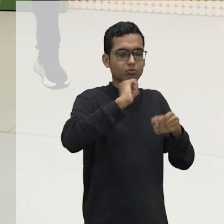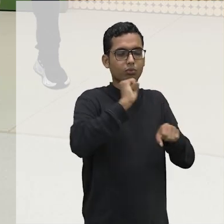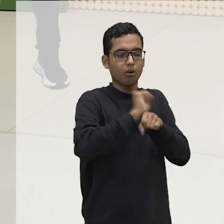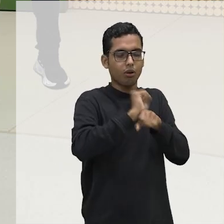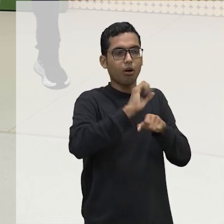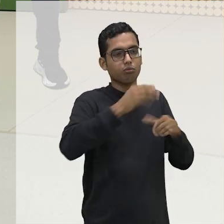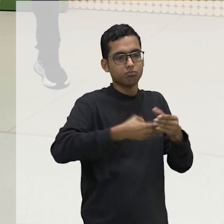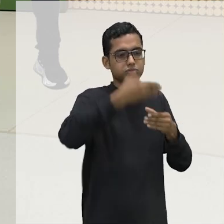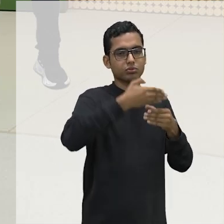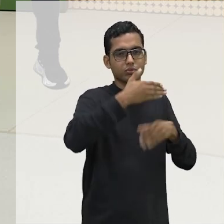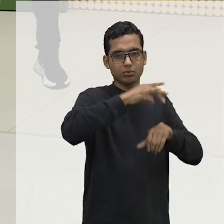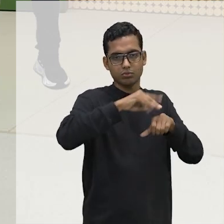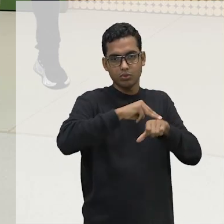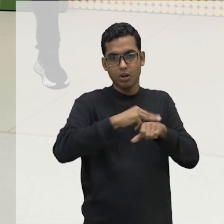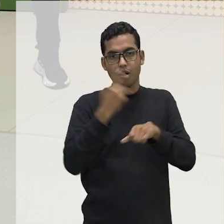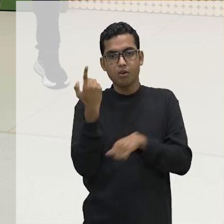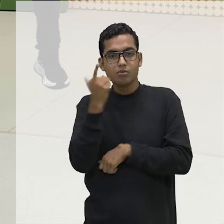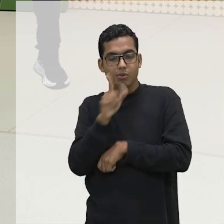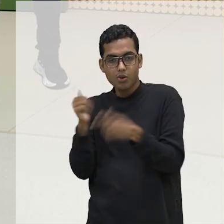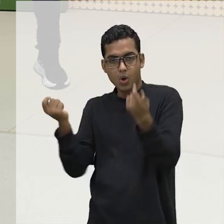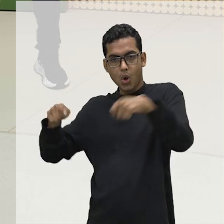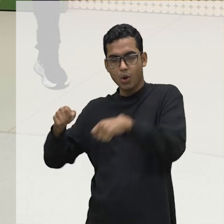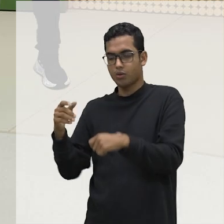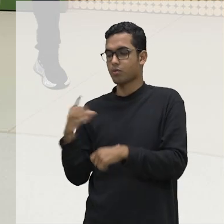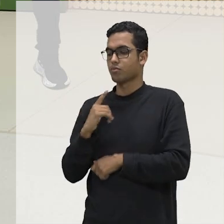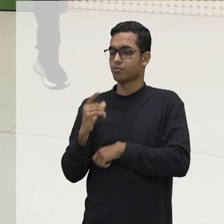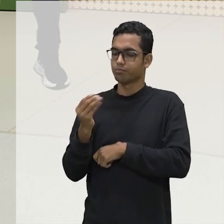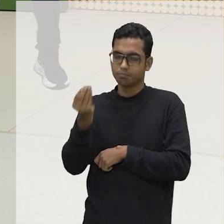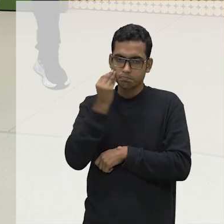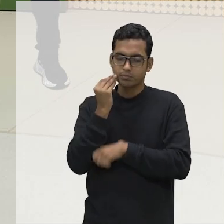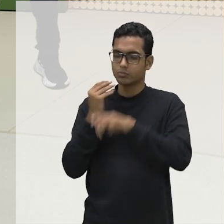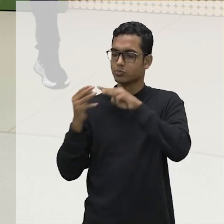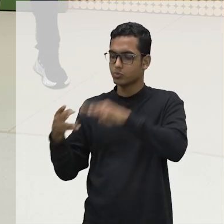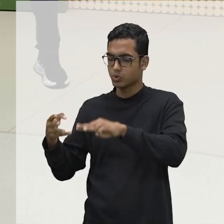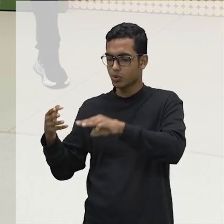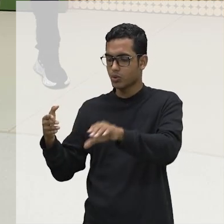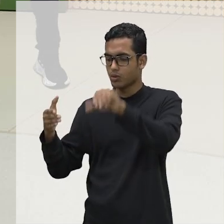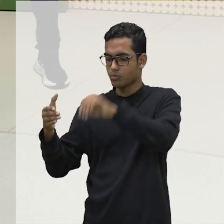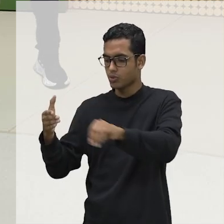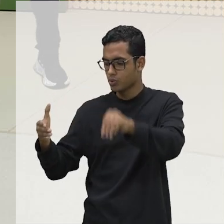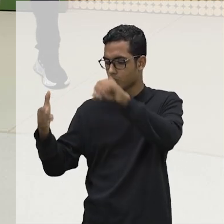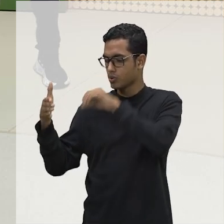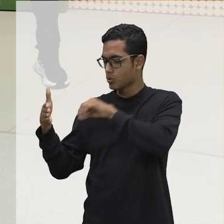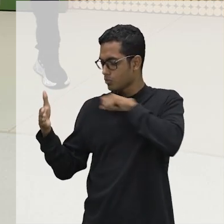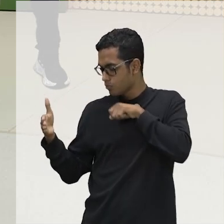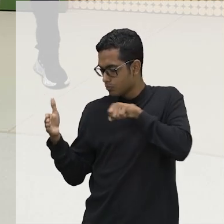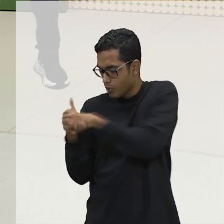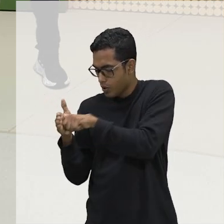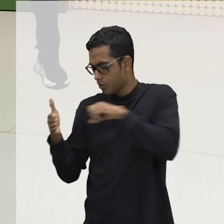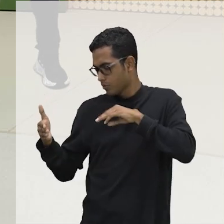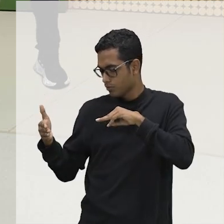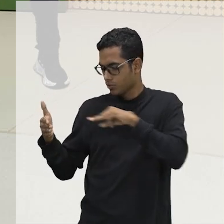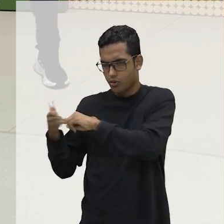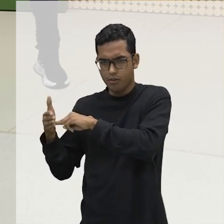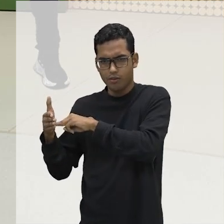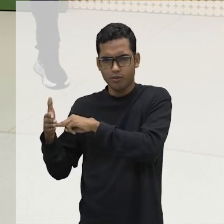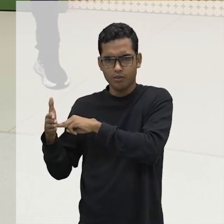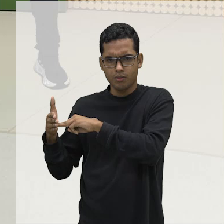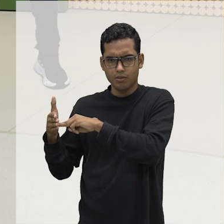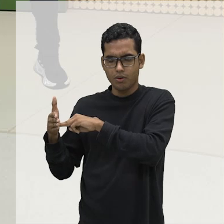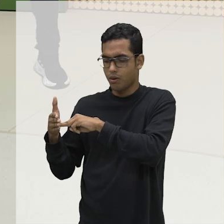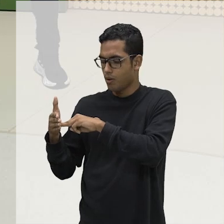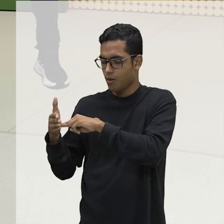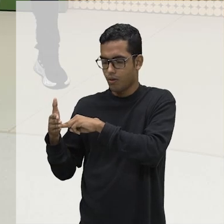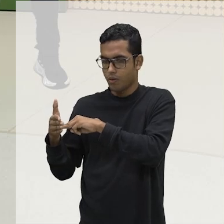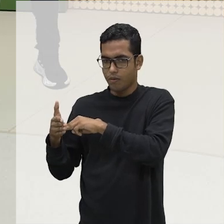dessa previsão, você vai testar. Vai pegar o aparelho e vai ligar em outra tomada, certo? Se o seu pão